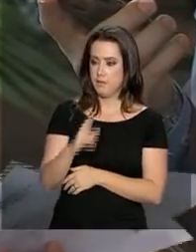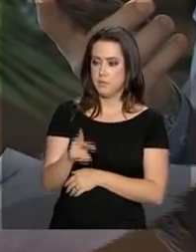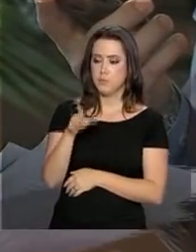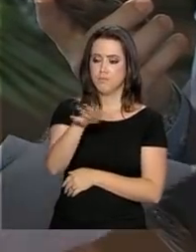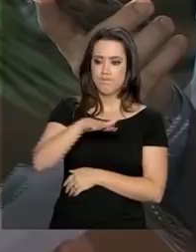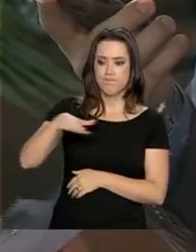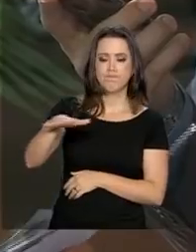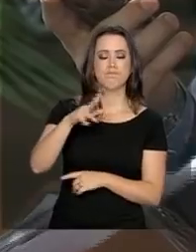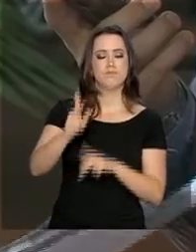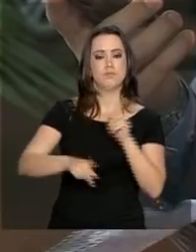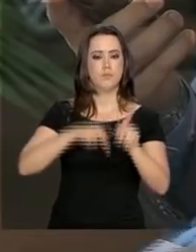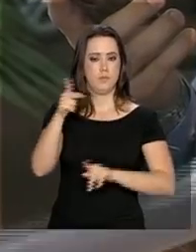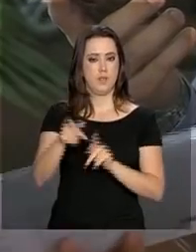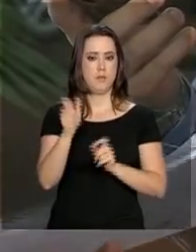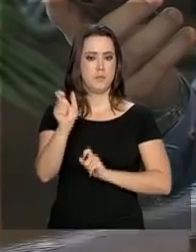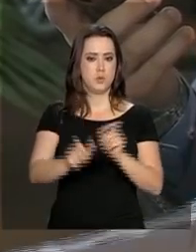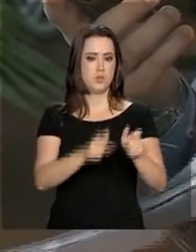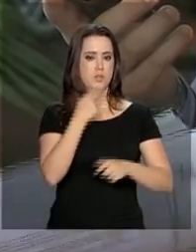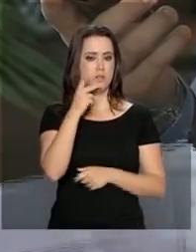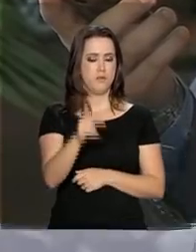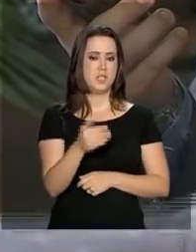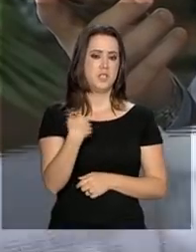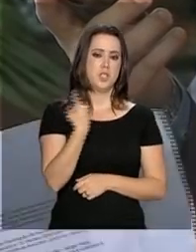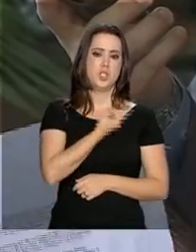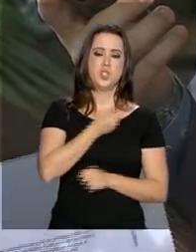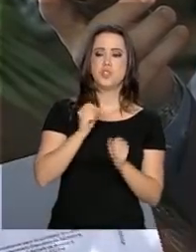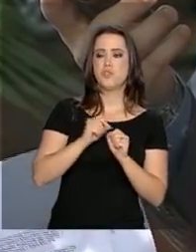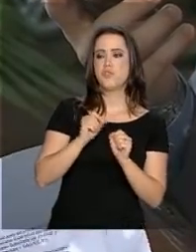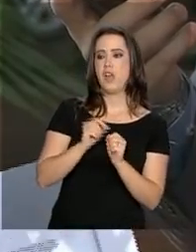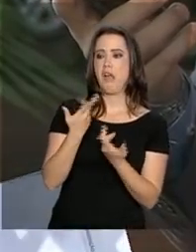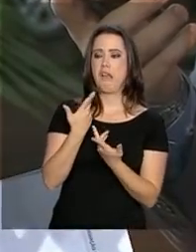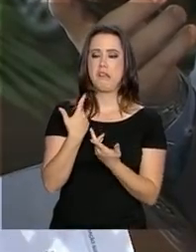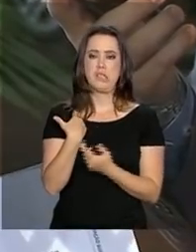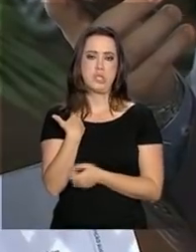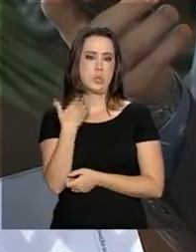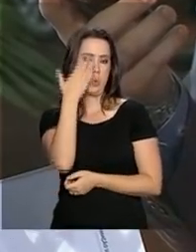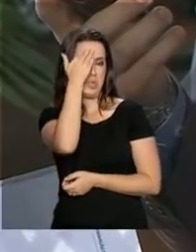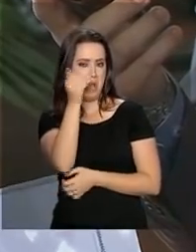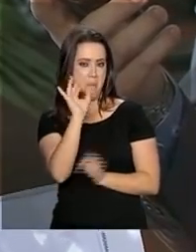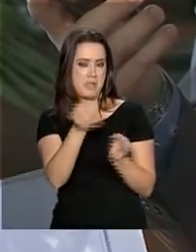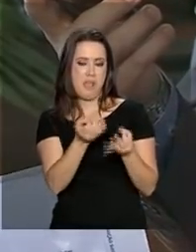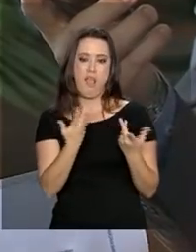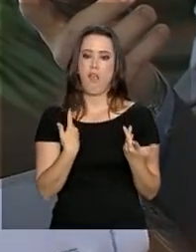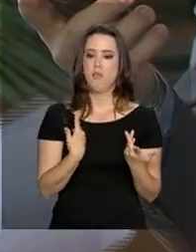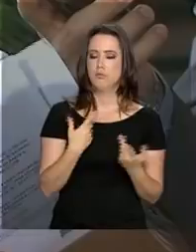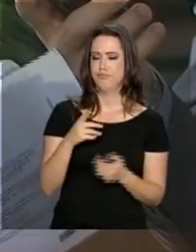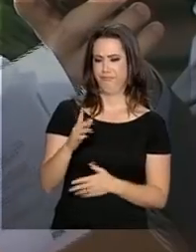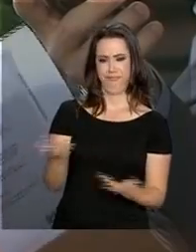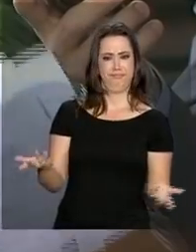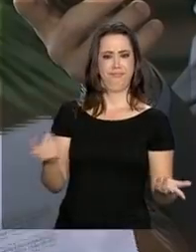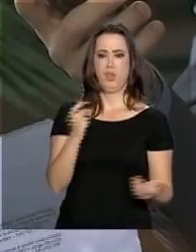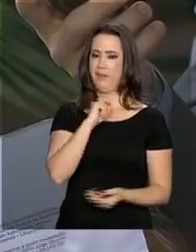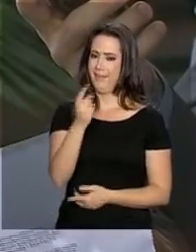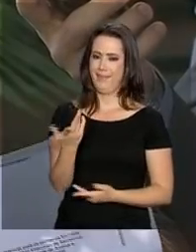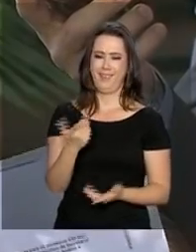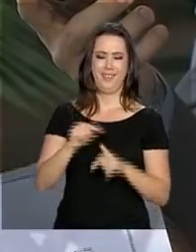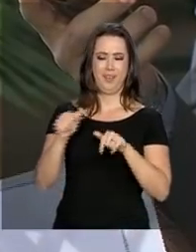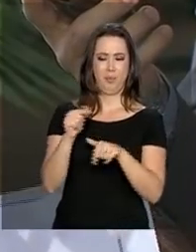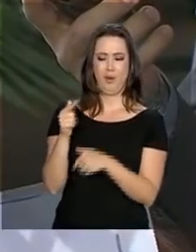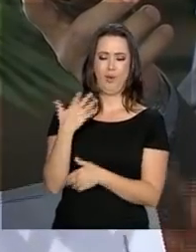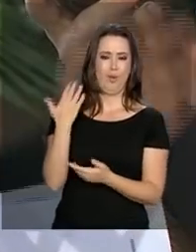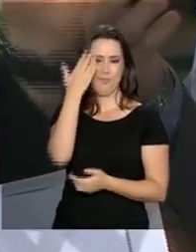a todos aqueles que falavam que aqui a gente faz coisas de improviso ninguém trabalhou com o improviso nós trabalhamos com